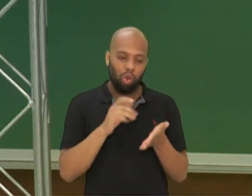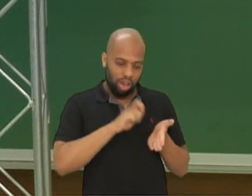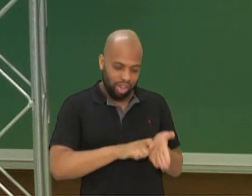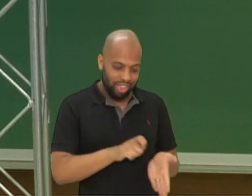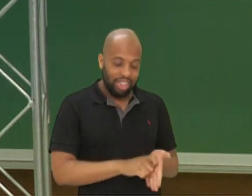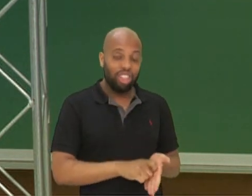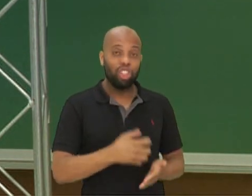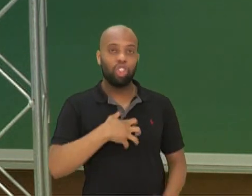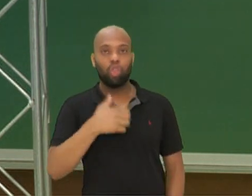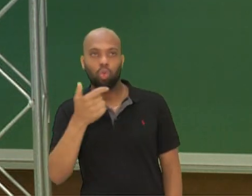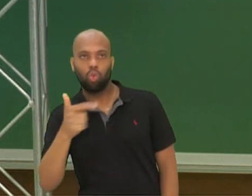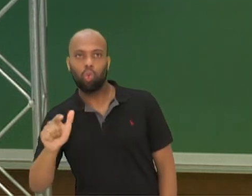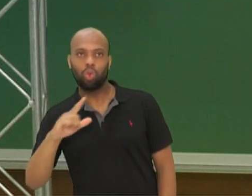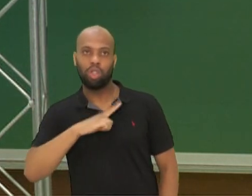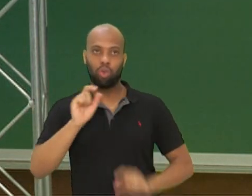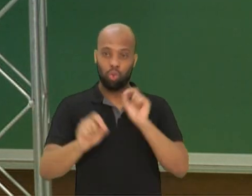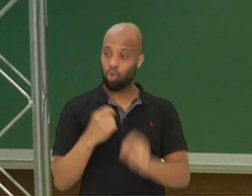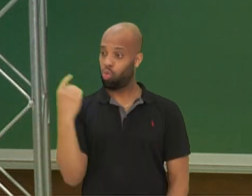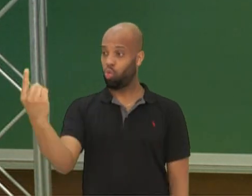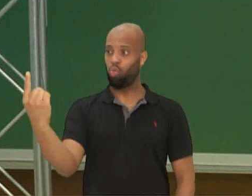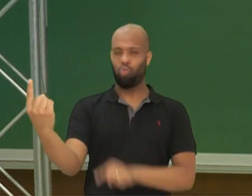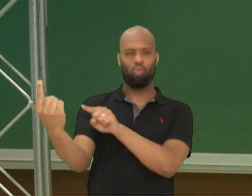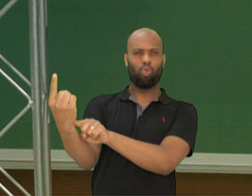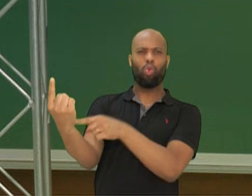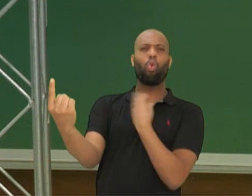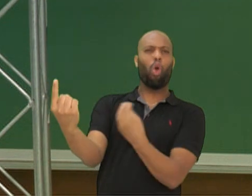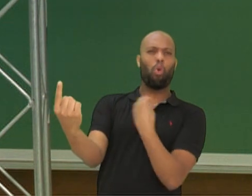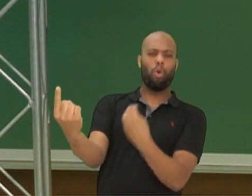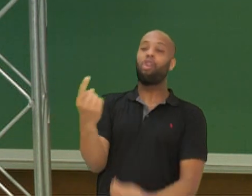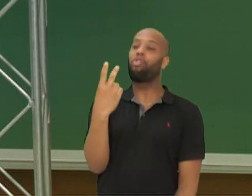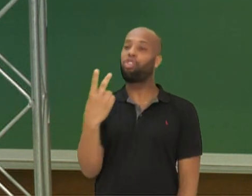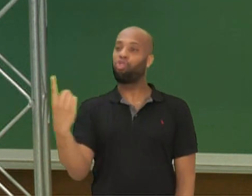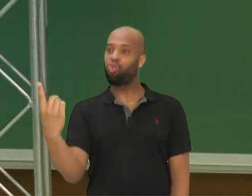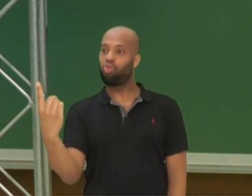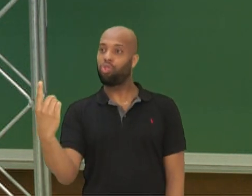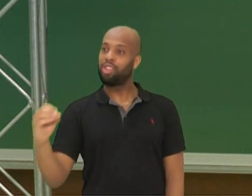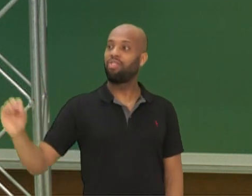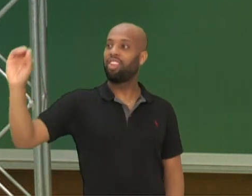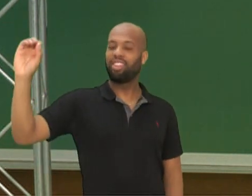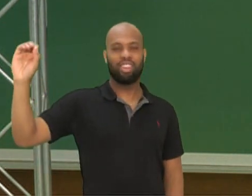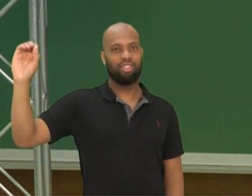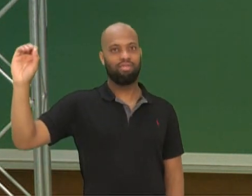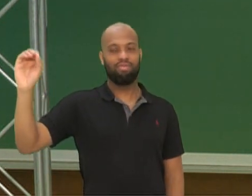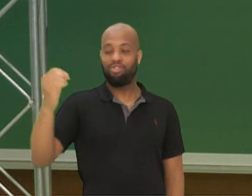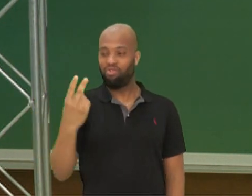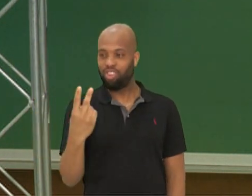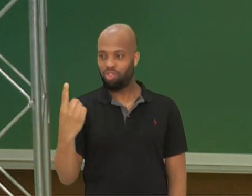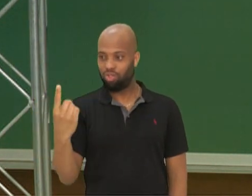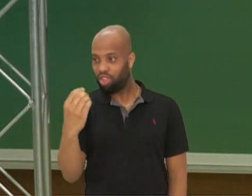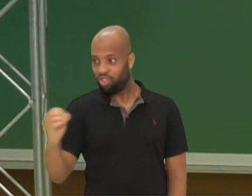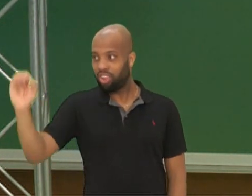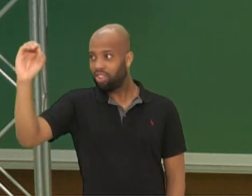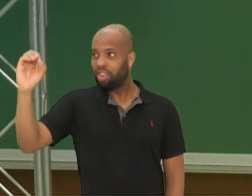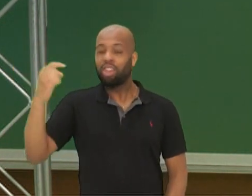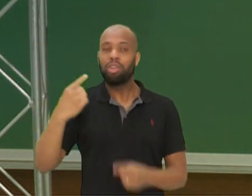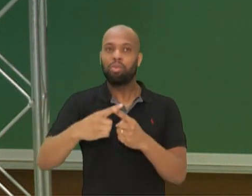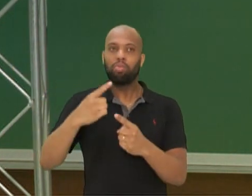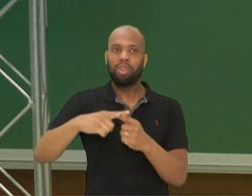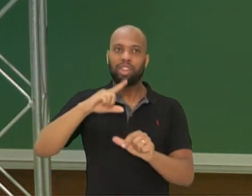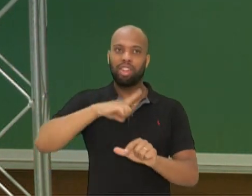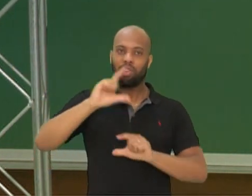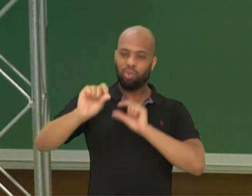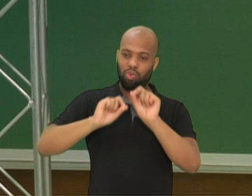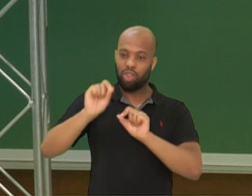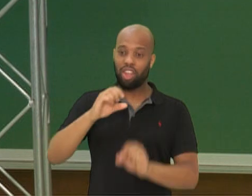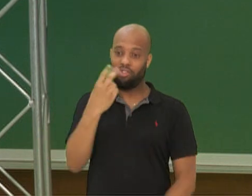zero e isolar o x. Então, 5 está subtraindo, princípio aditivo, passa para o outro membro da